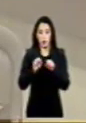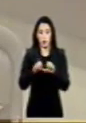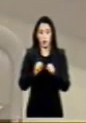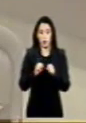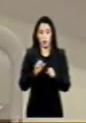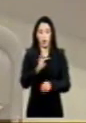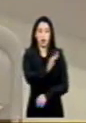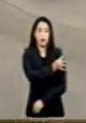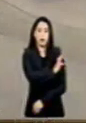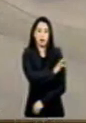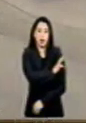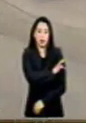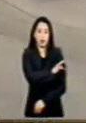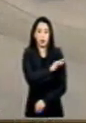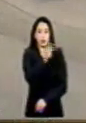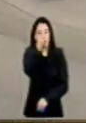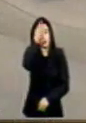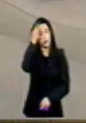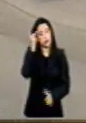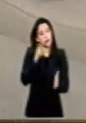dos investigados.